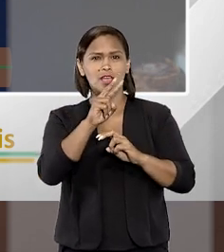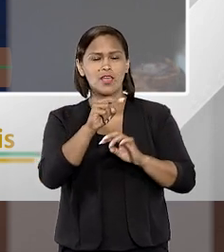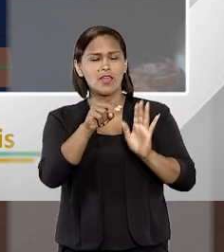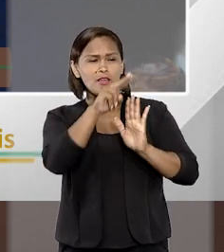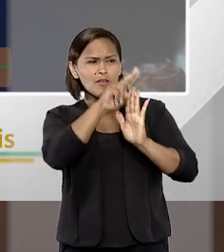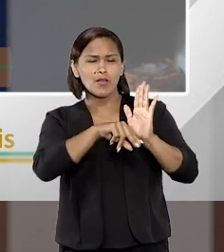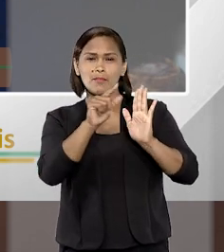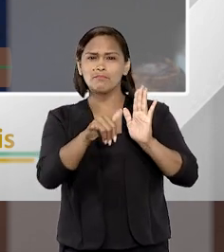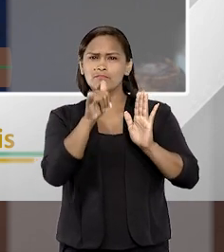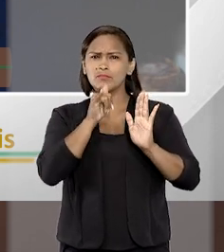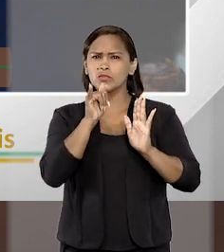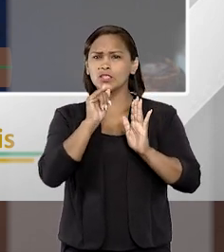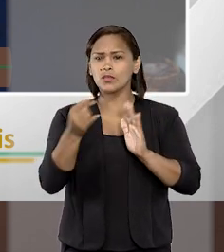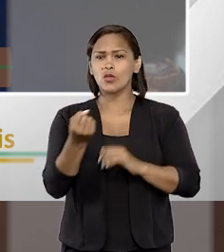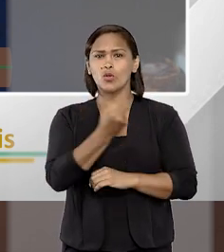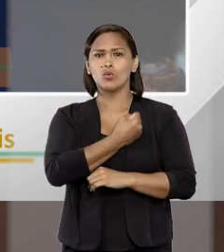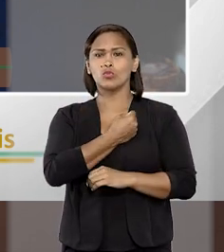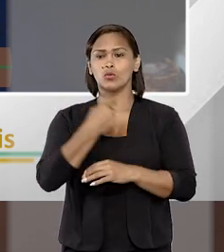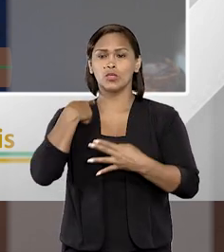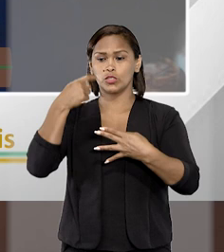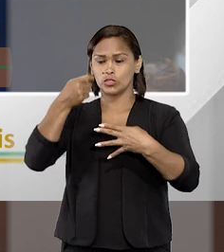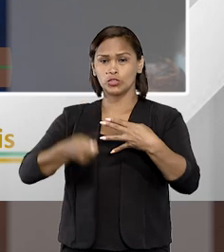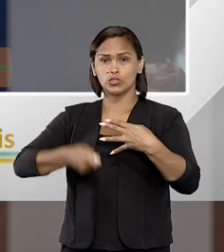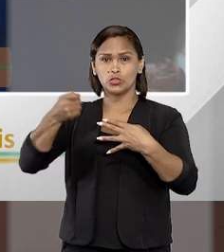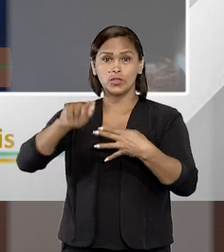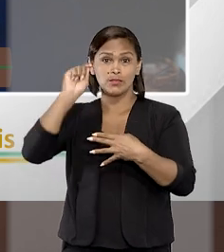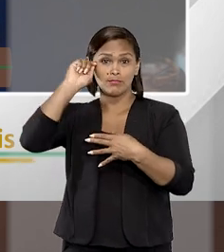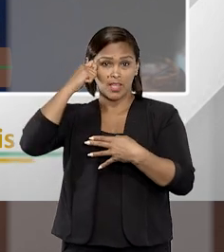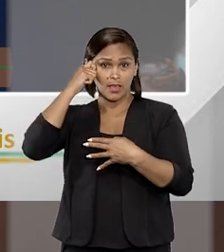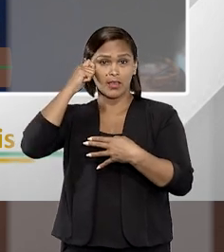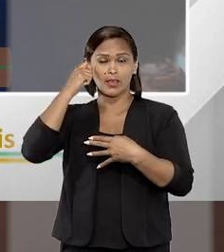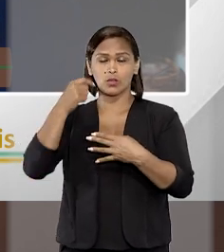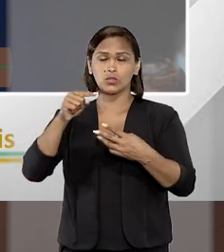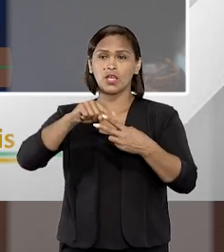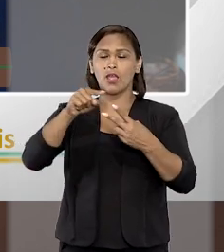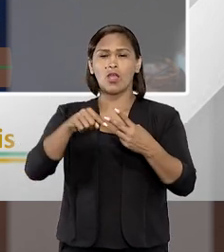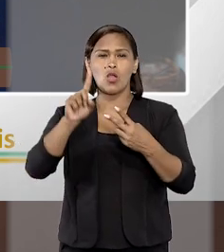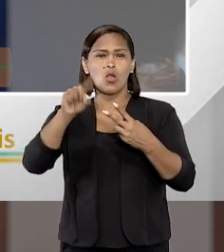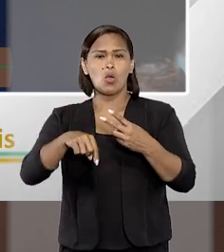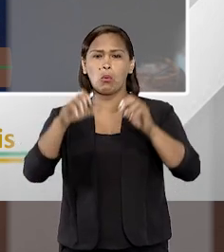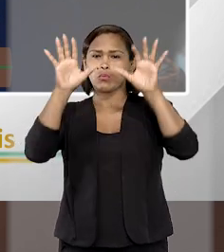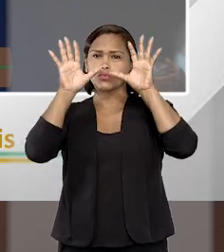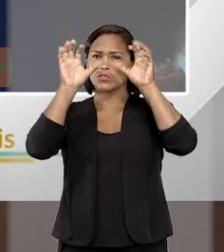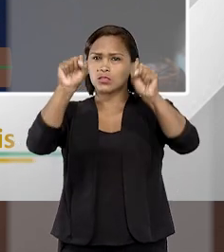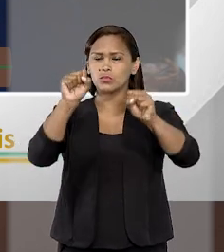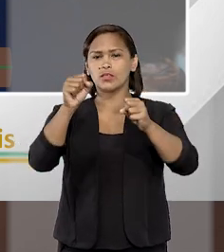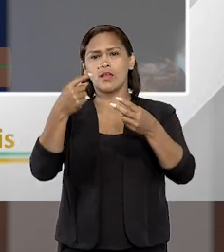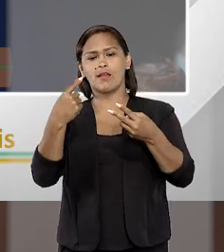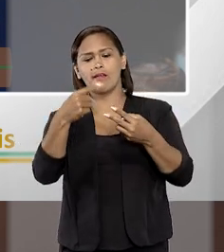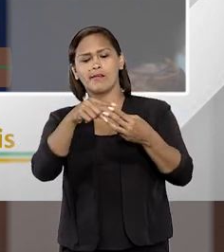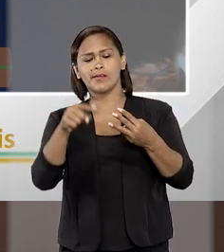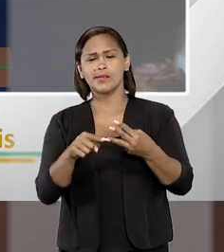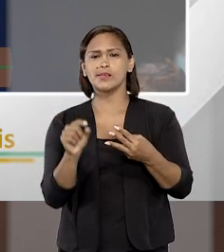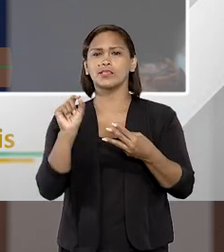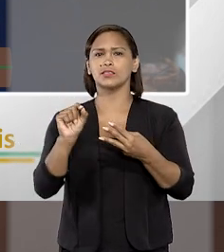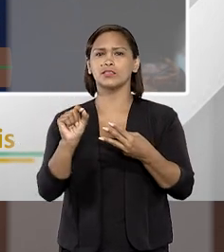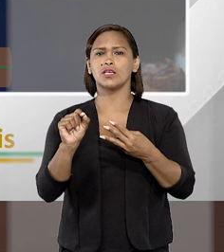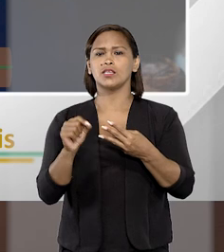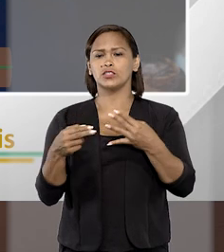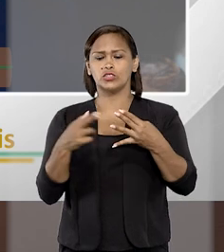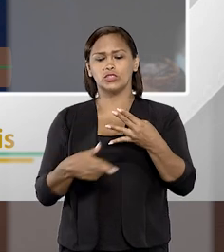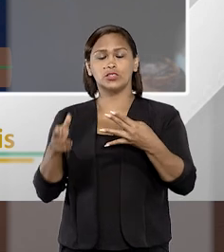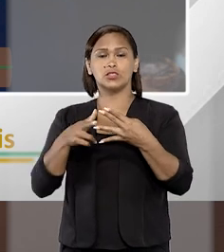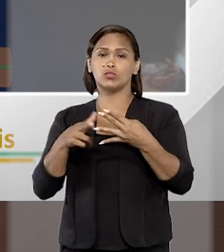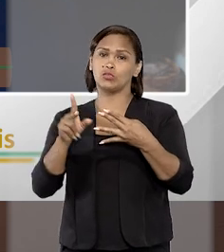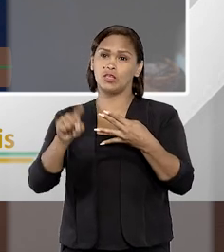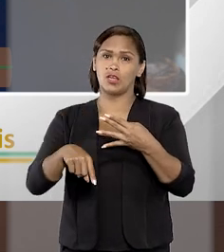por exemplo o número de Juízes nos tribunais de segundo